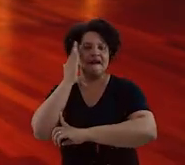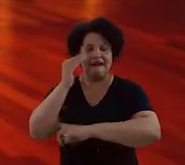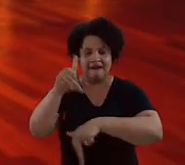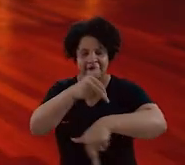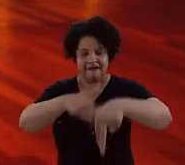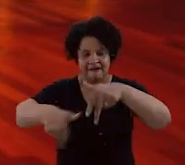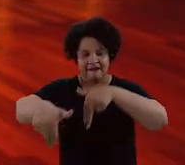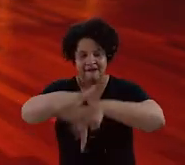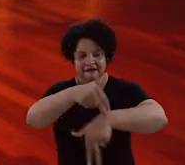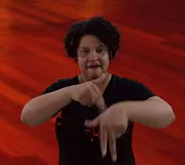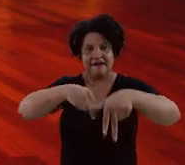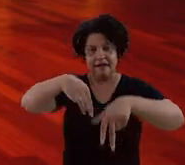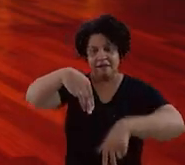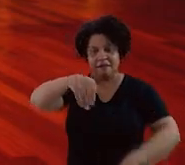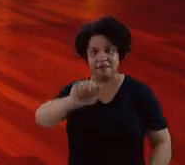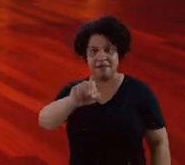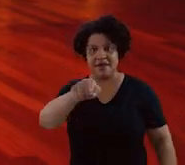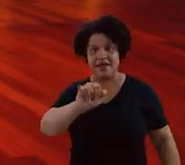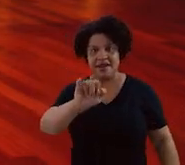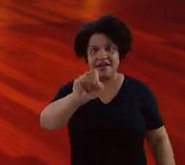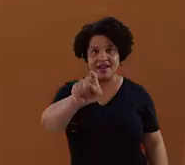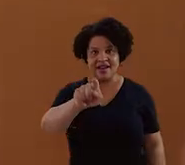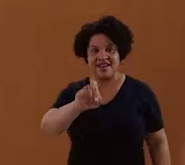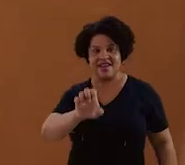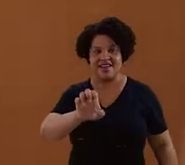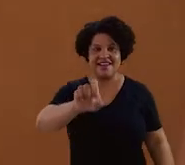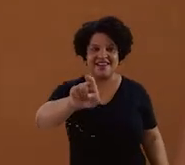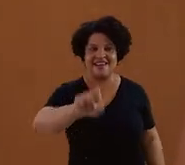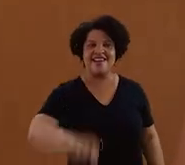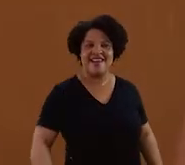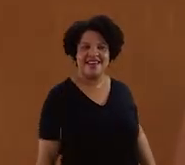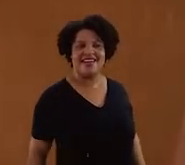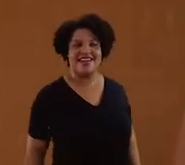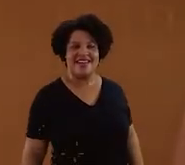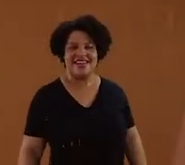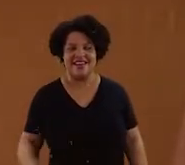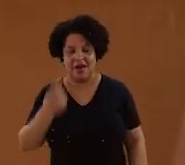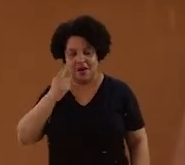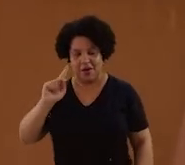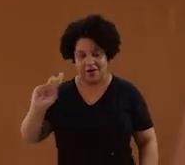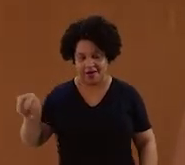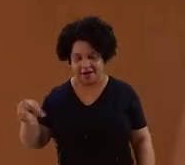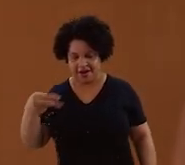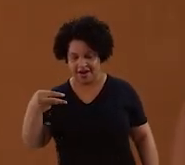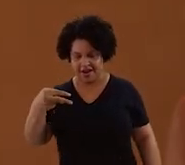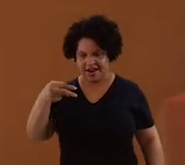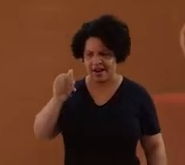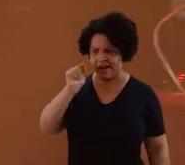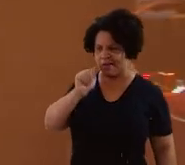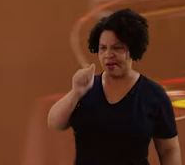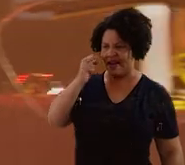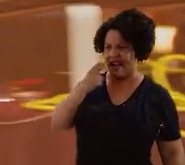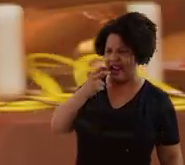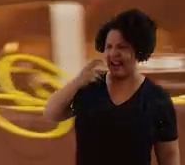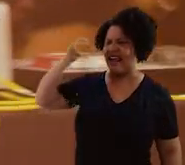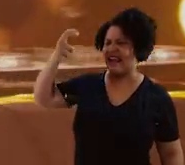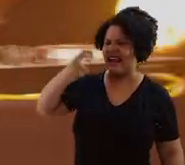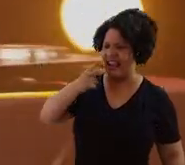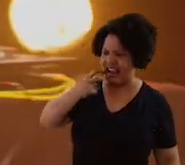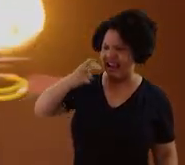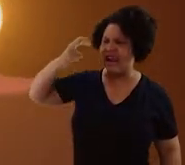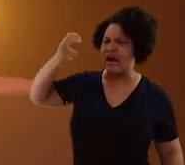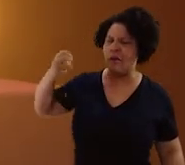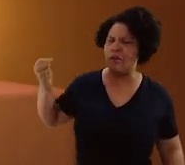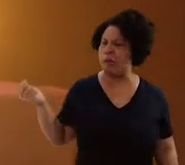ela joga bolando um haxixe. Roxit, só beat, vixe. Ela pegou a visão do meu kit. Essa mina grita fuck bitch. No groove do grave ela